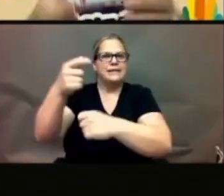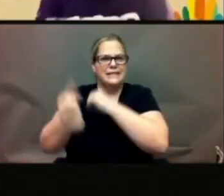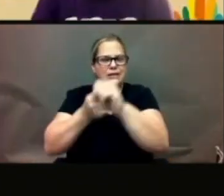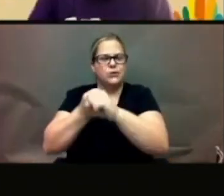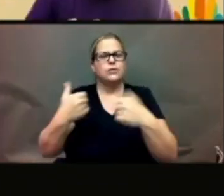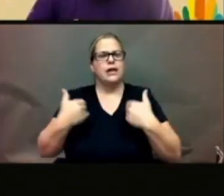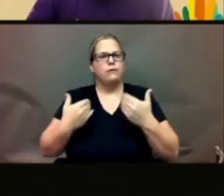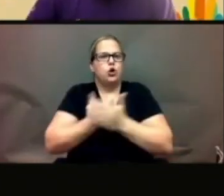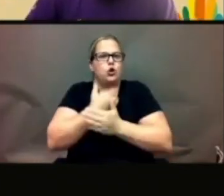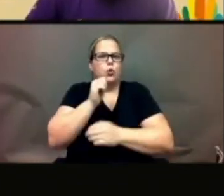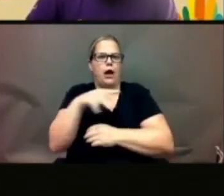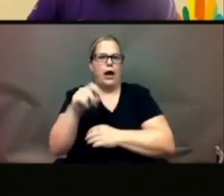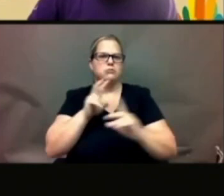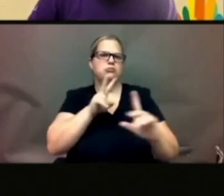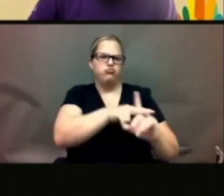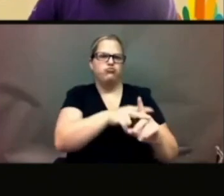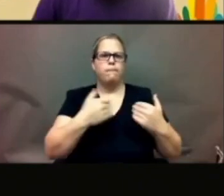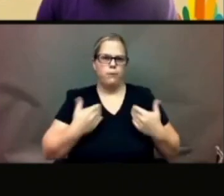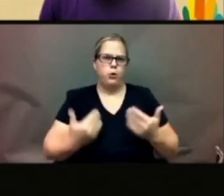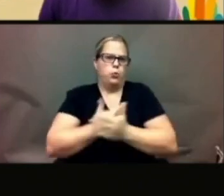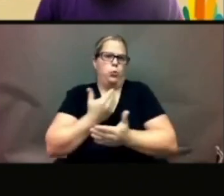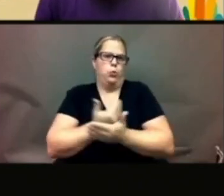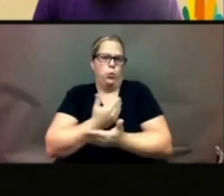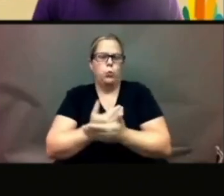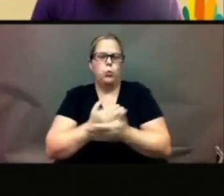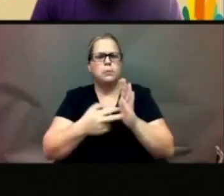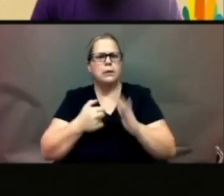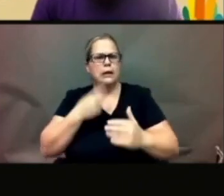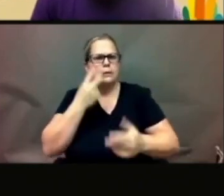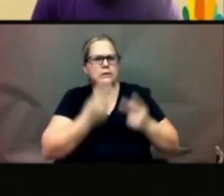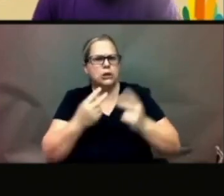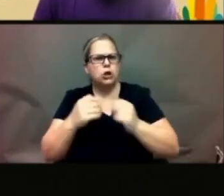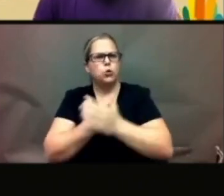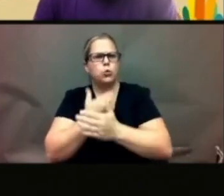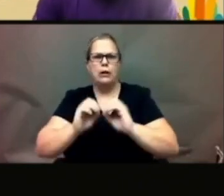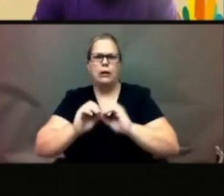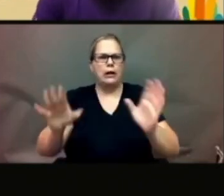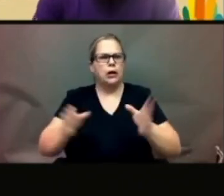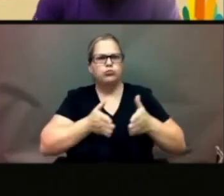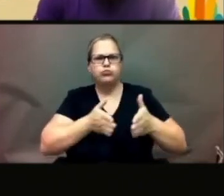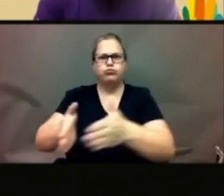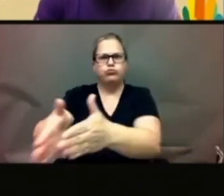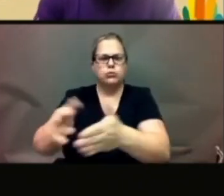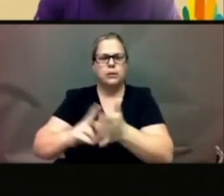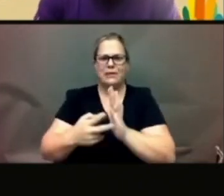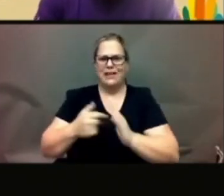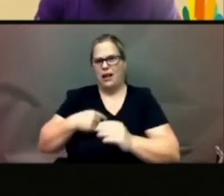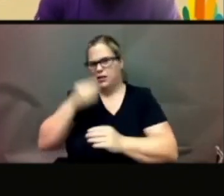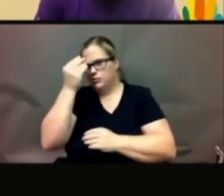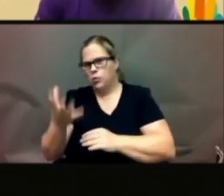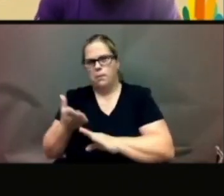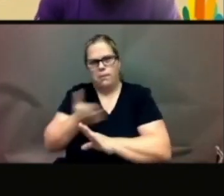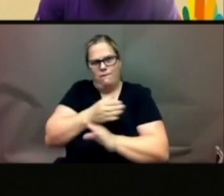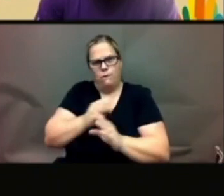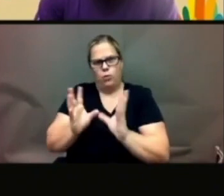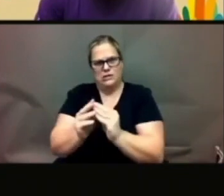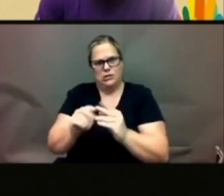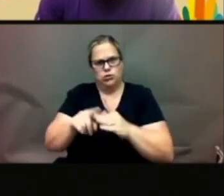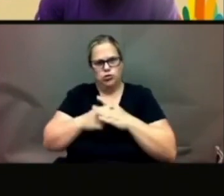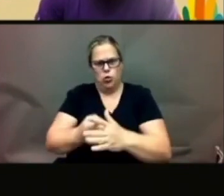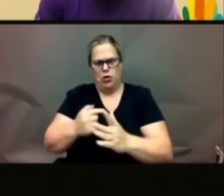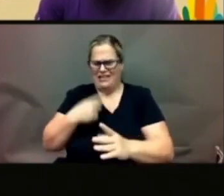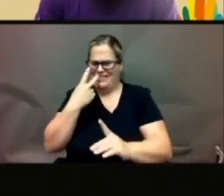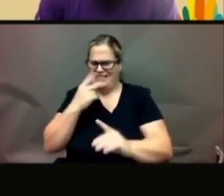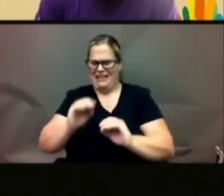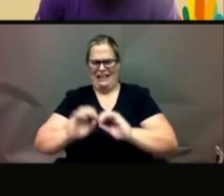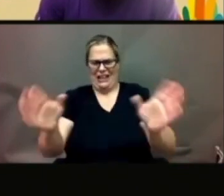10 anos, nós temos dezenas de novos aplicativos. E eu estou vendo assim um caminho muito claro, e eu falei com o Eric antes